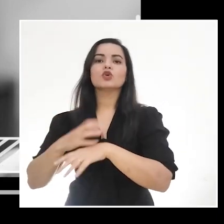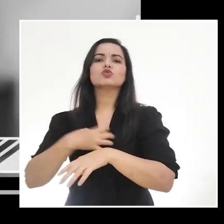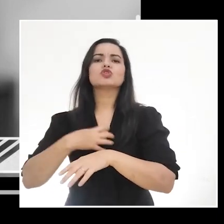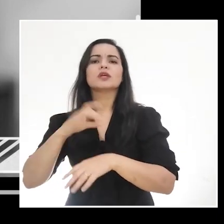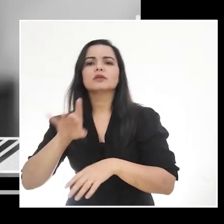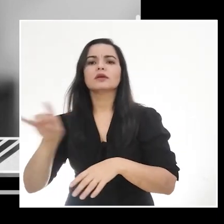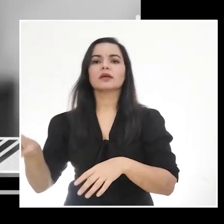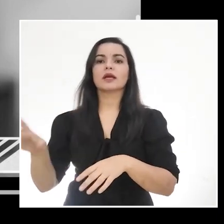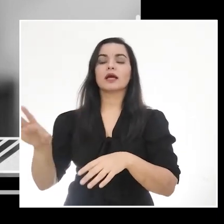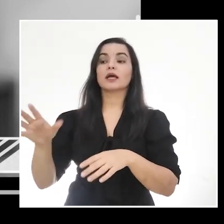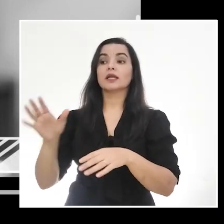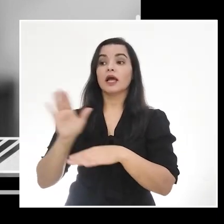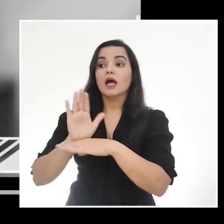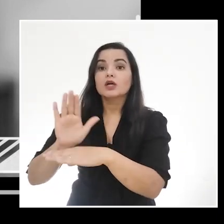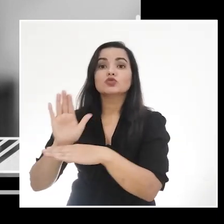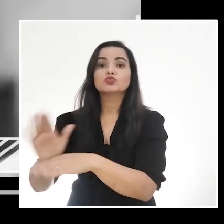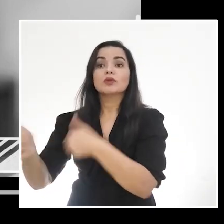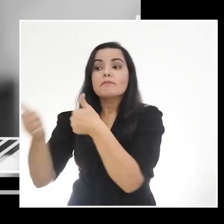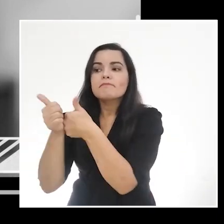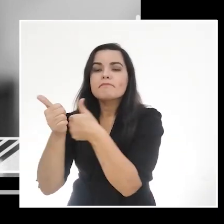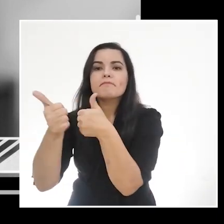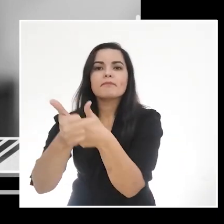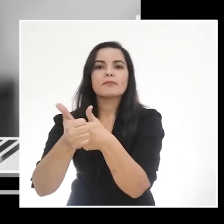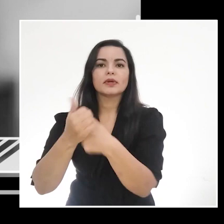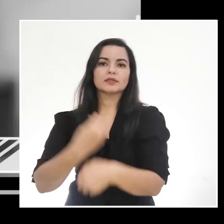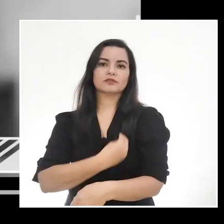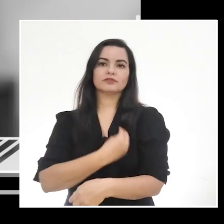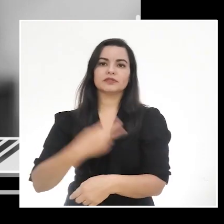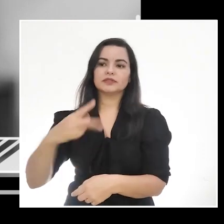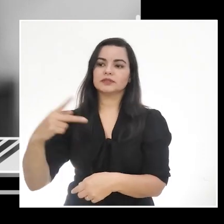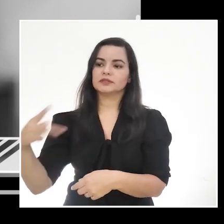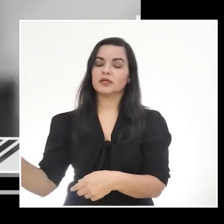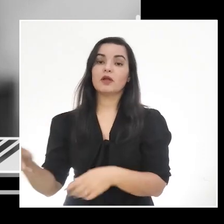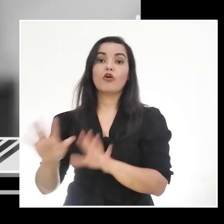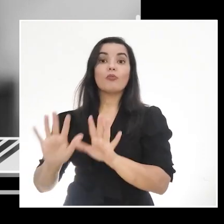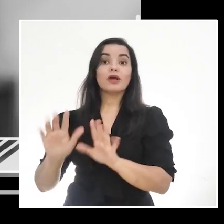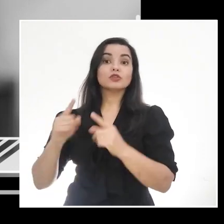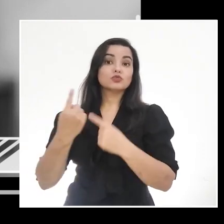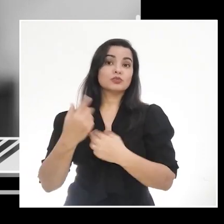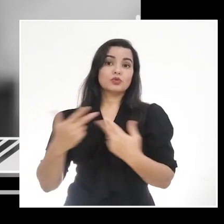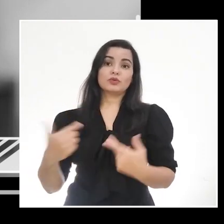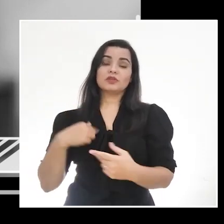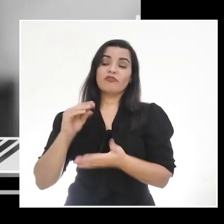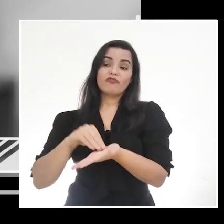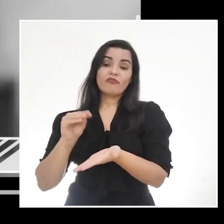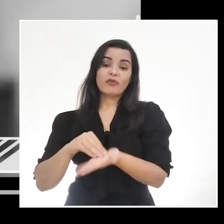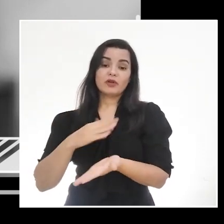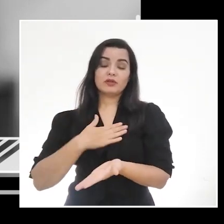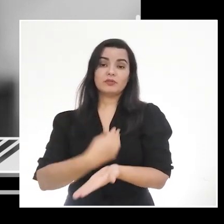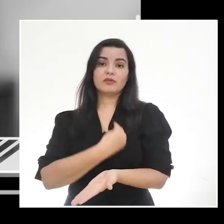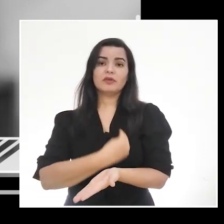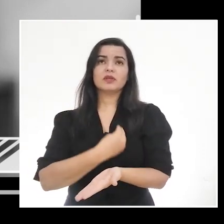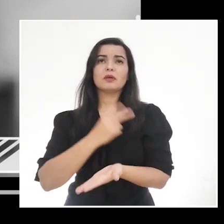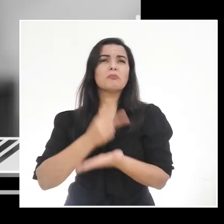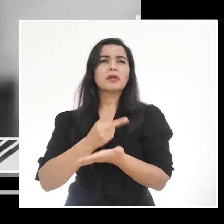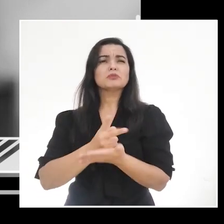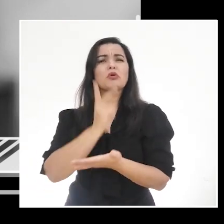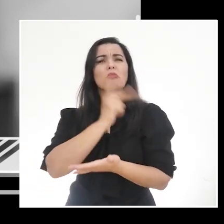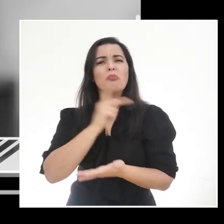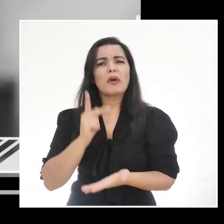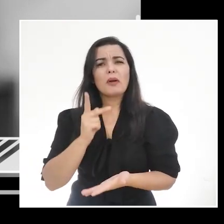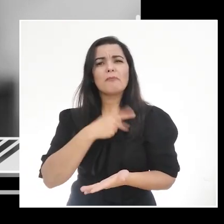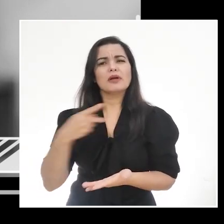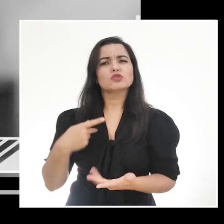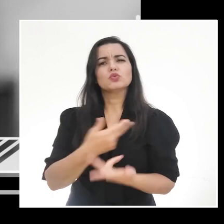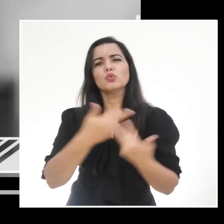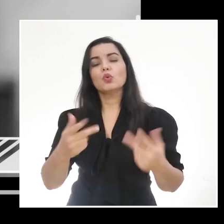mais encarnacional, onde era possível contribuir com as pessoas numa jornada mais próxima de vida. Mas se há alguma coisa que